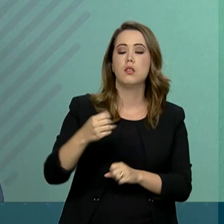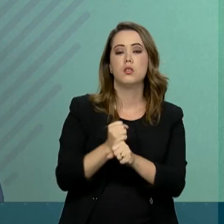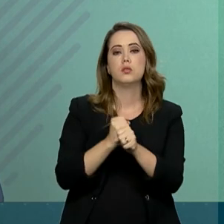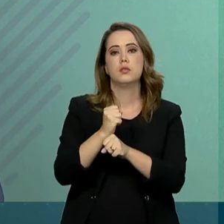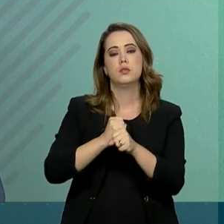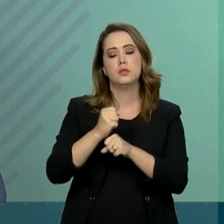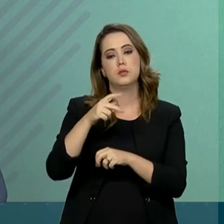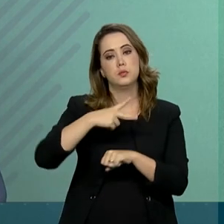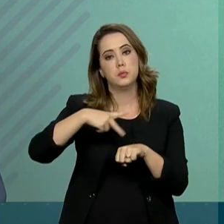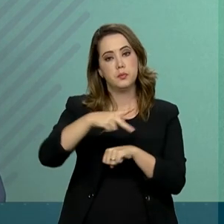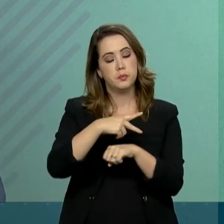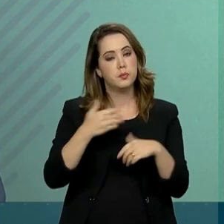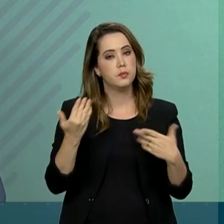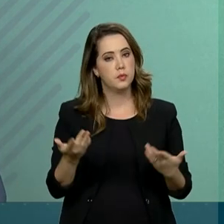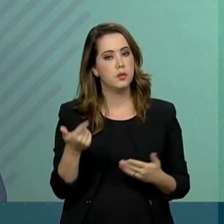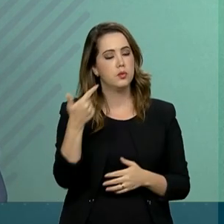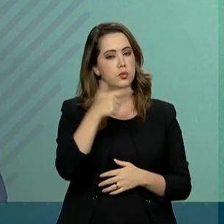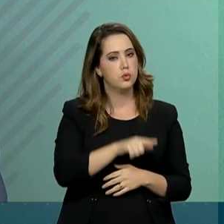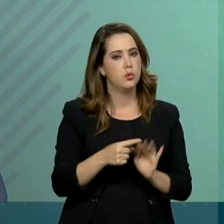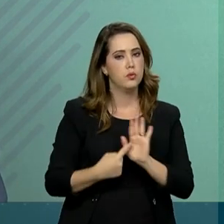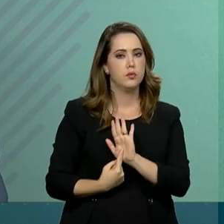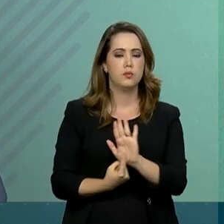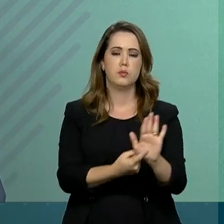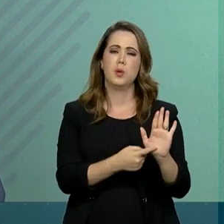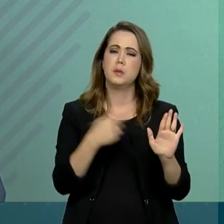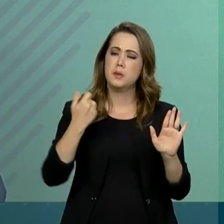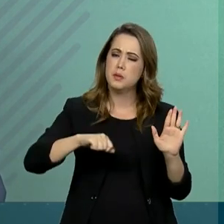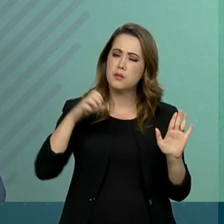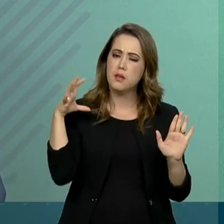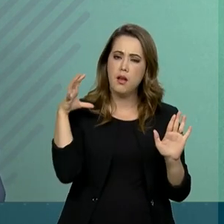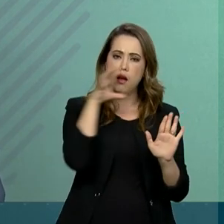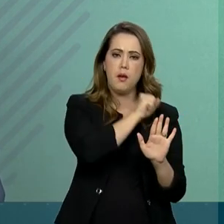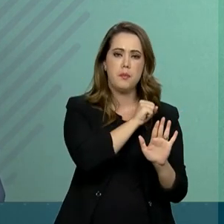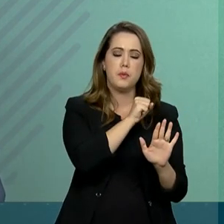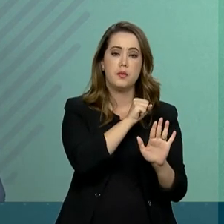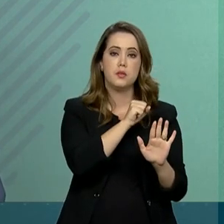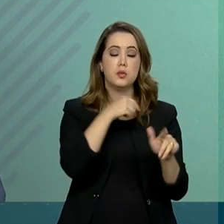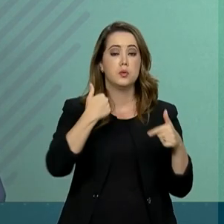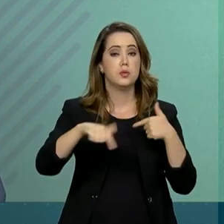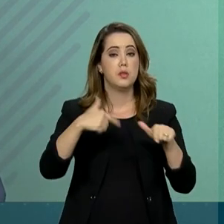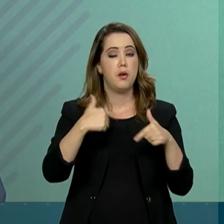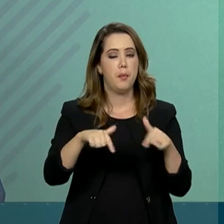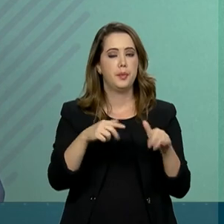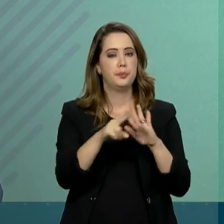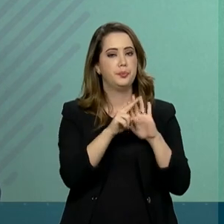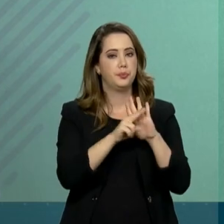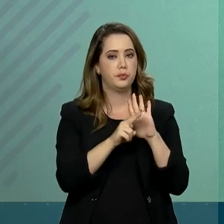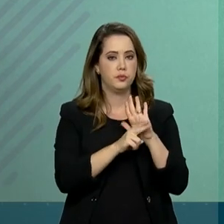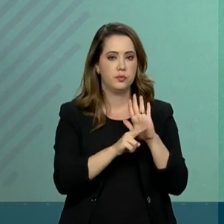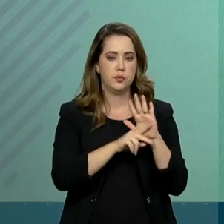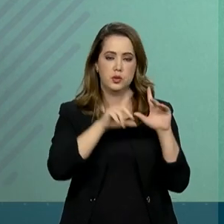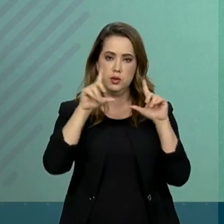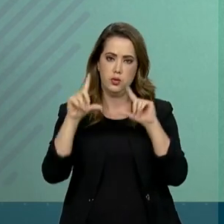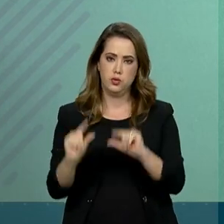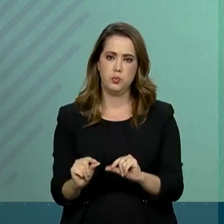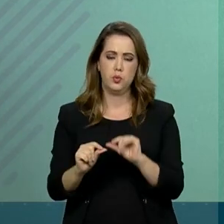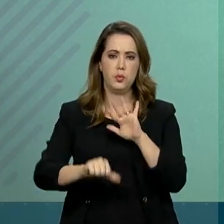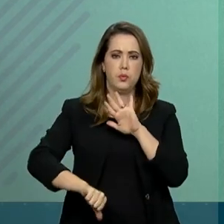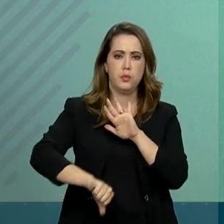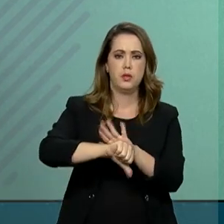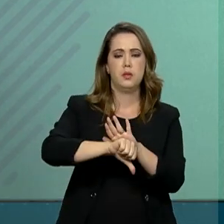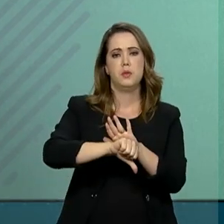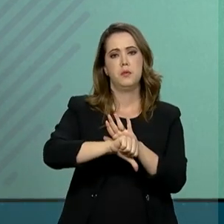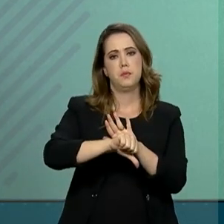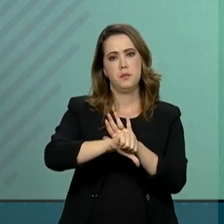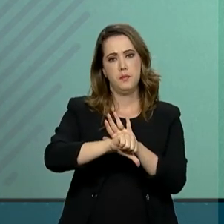no país e reforçam a urgência da adoção de medidas que reduzam a criminalidade